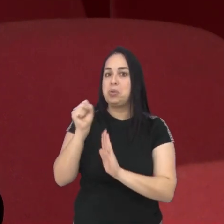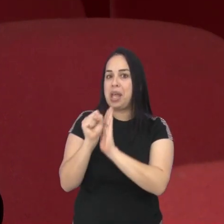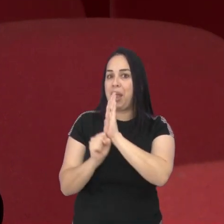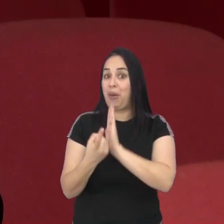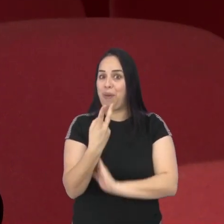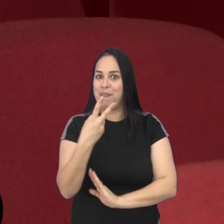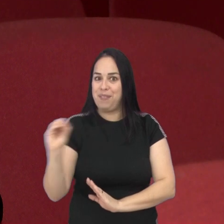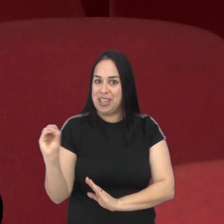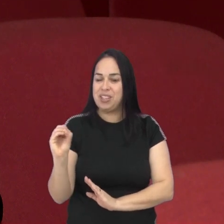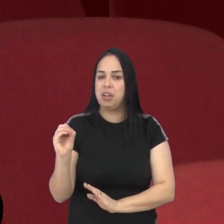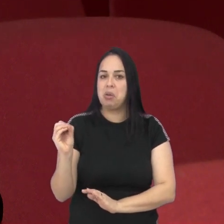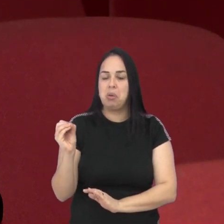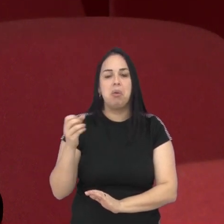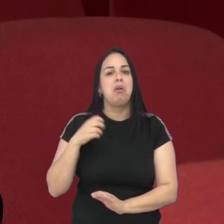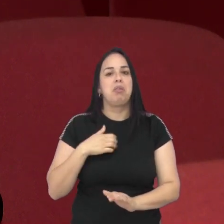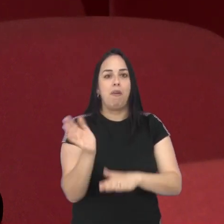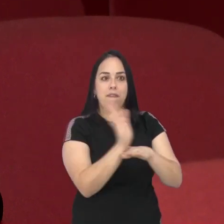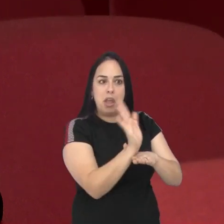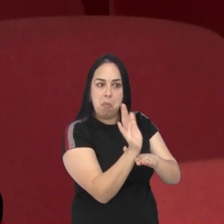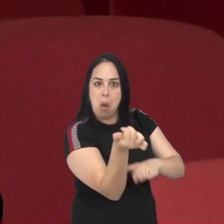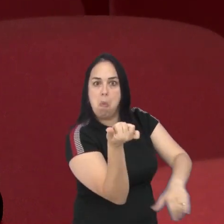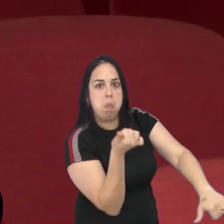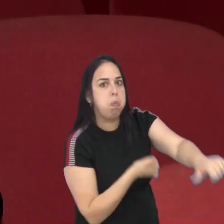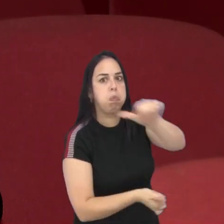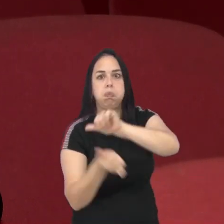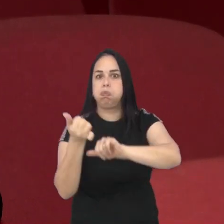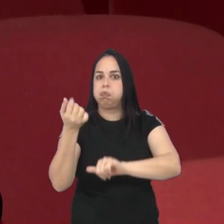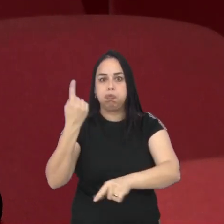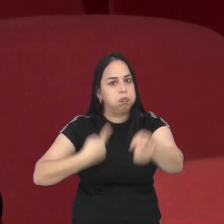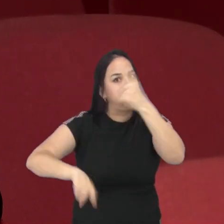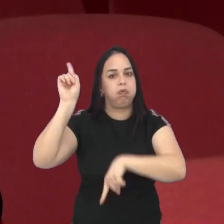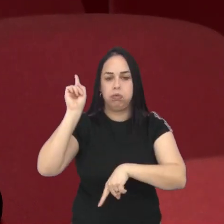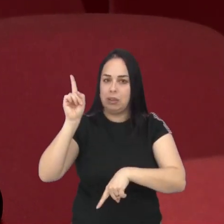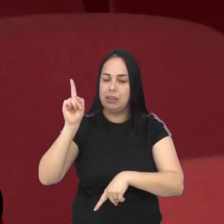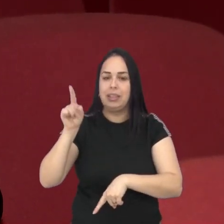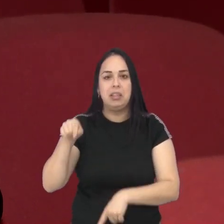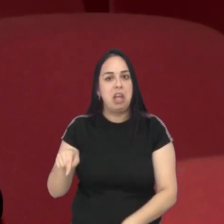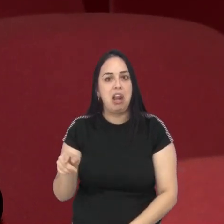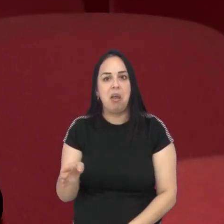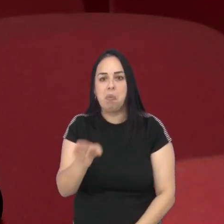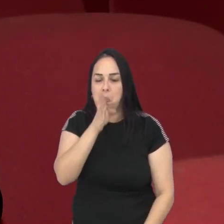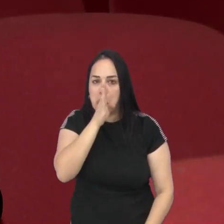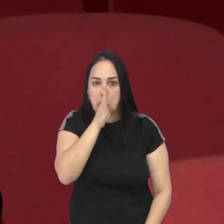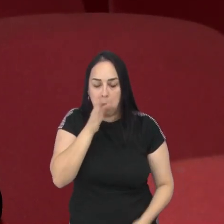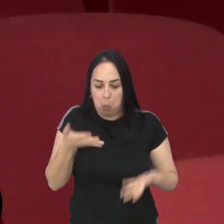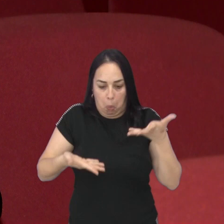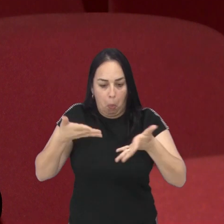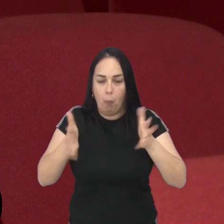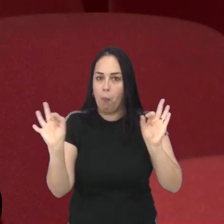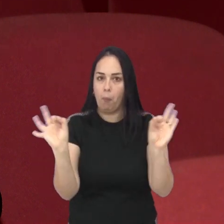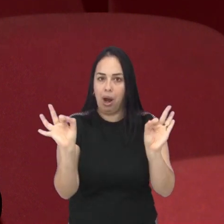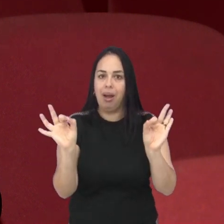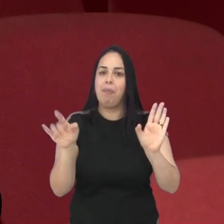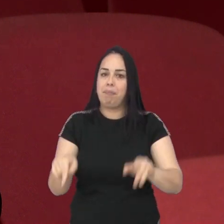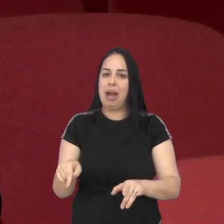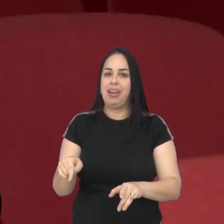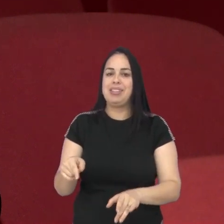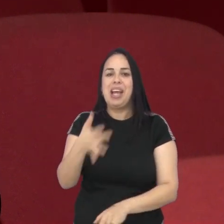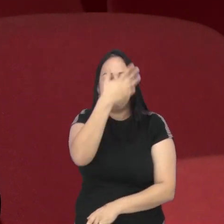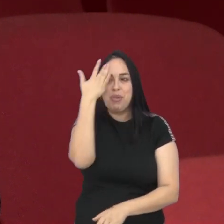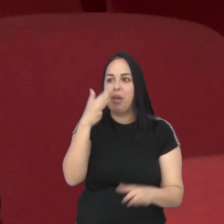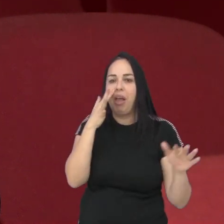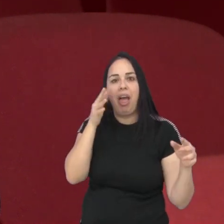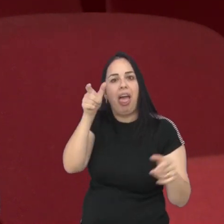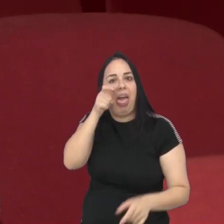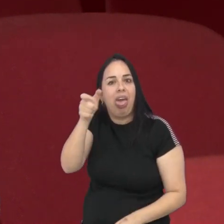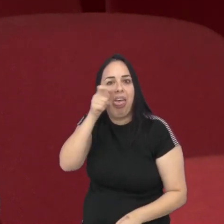no século XX revolucionou o modo de fazer cinema mudo e mesmo sem dizer nenhuma palavra, faziam